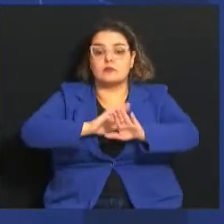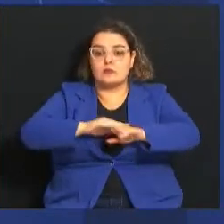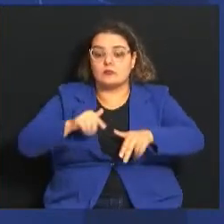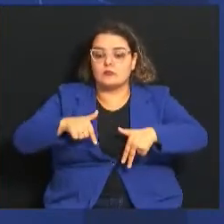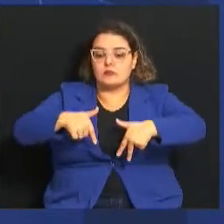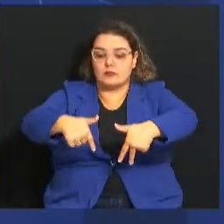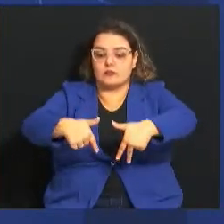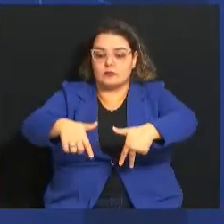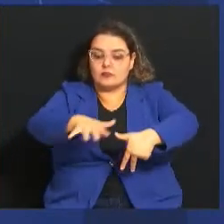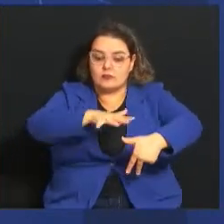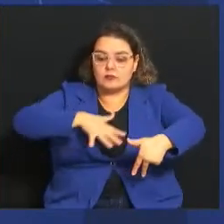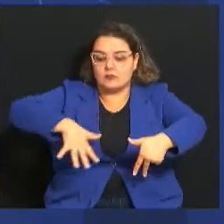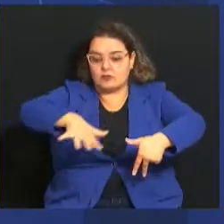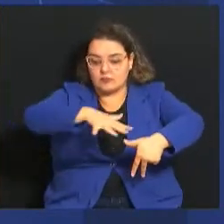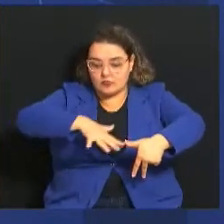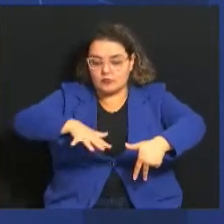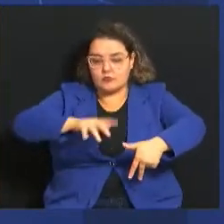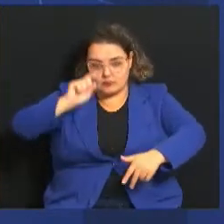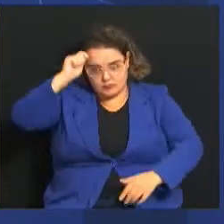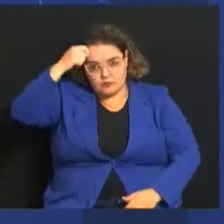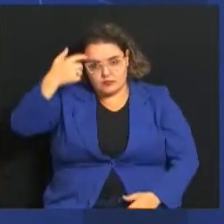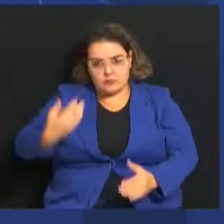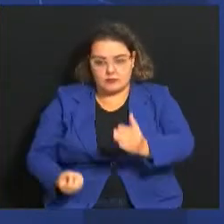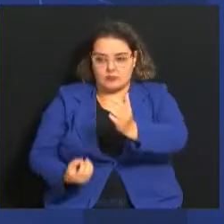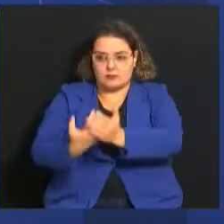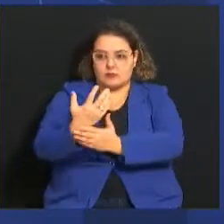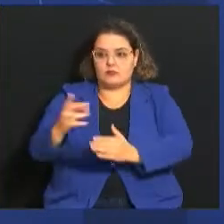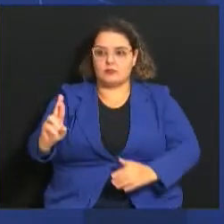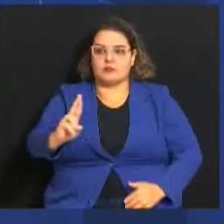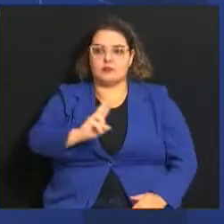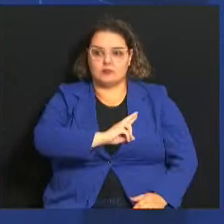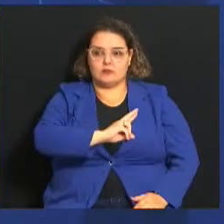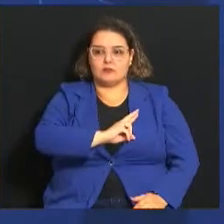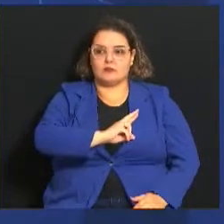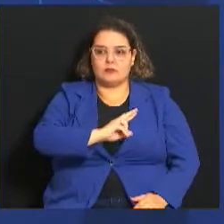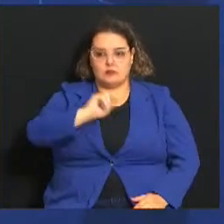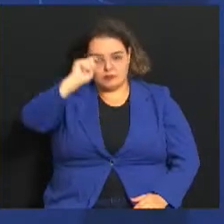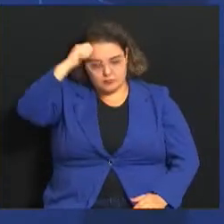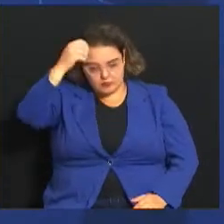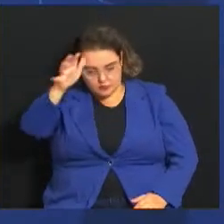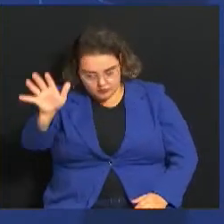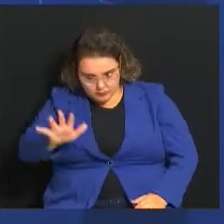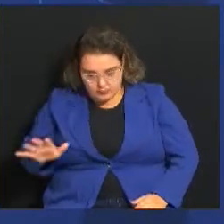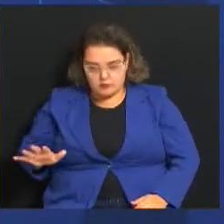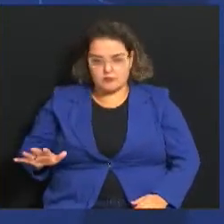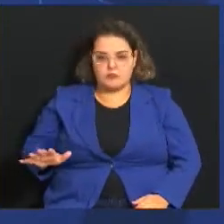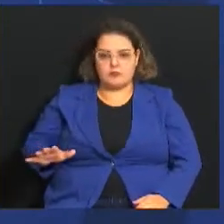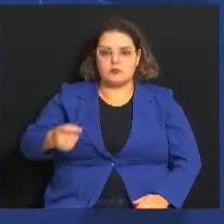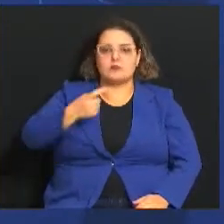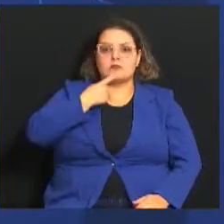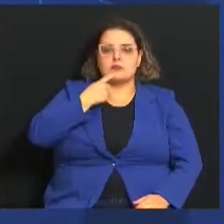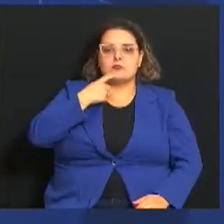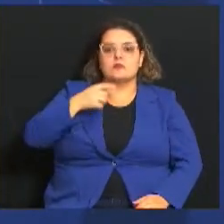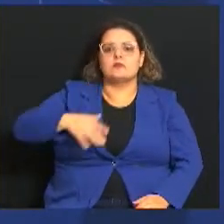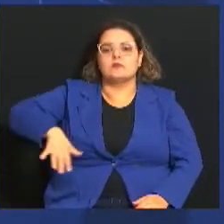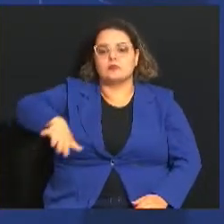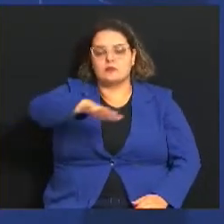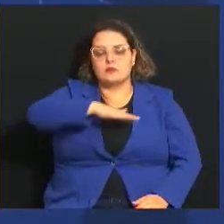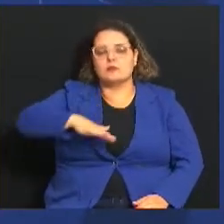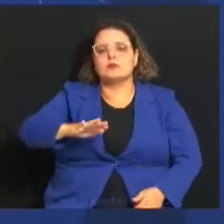negro e fundadora da Associação dos Religiosos de Matriz Africana de Campinas e região.